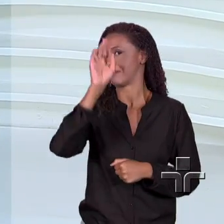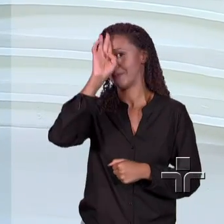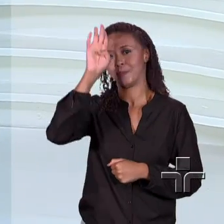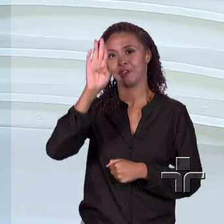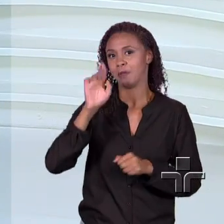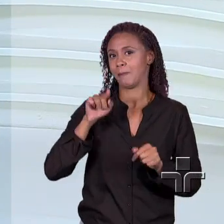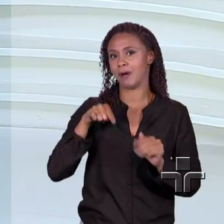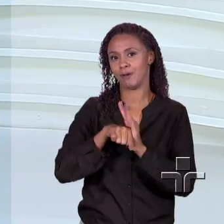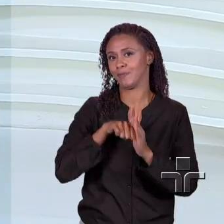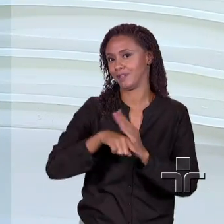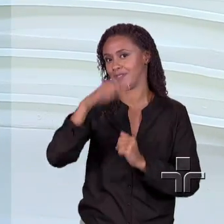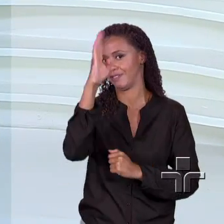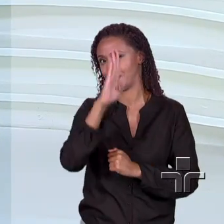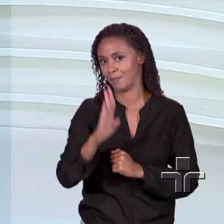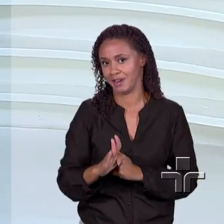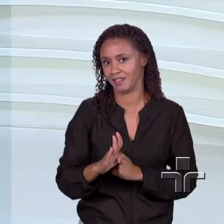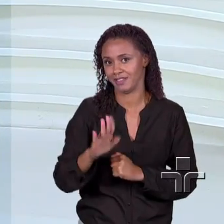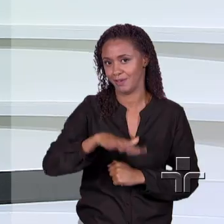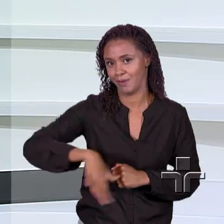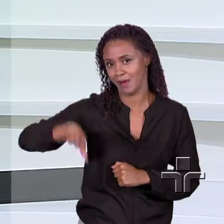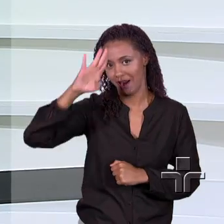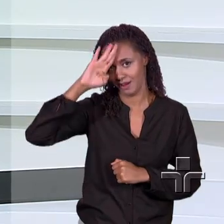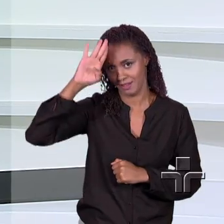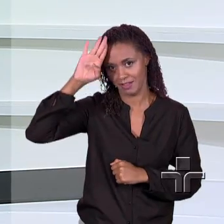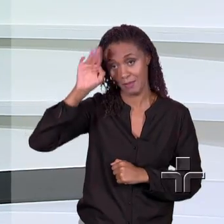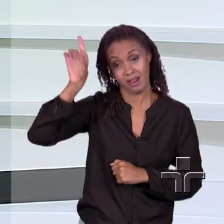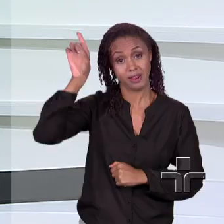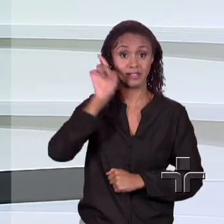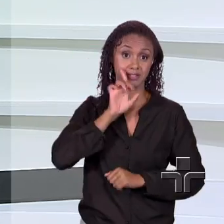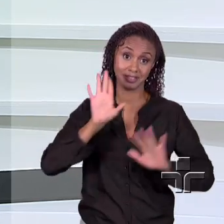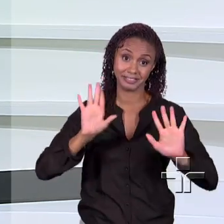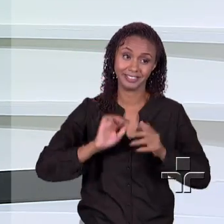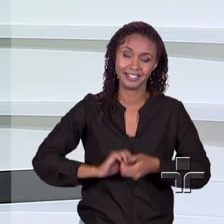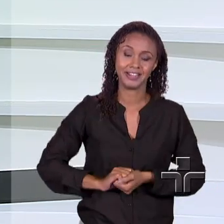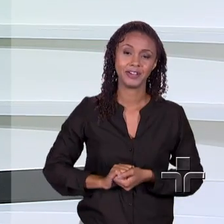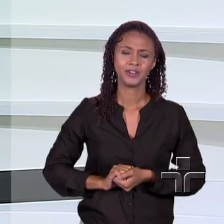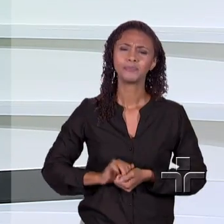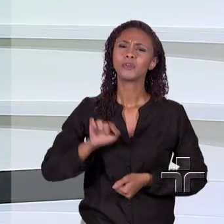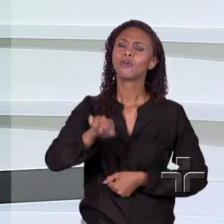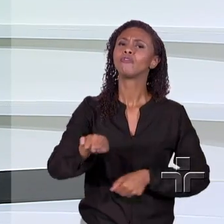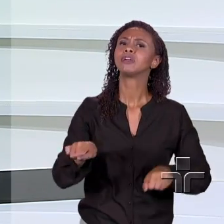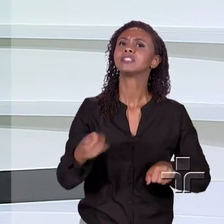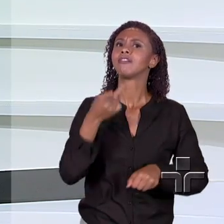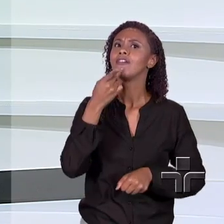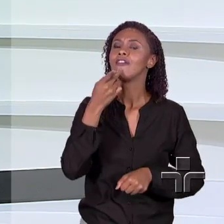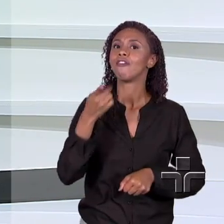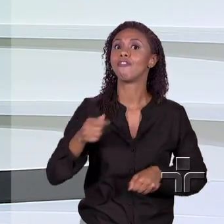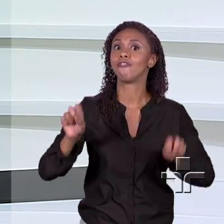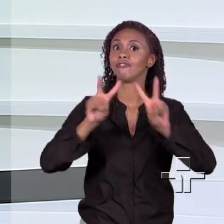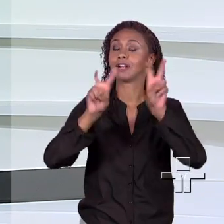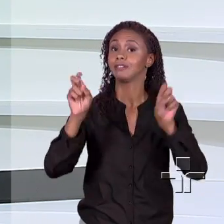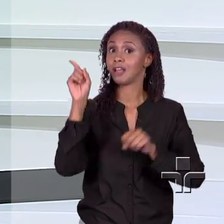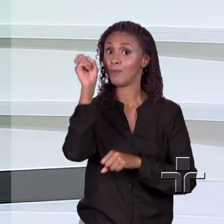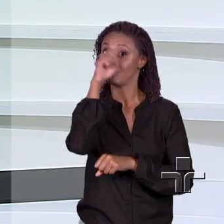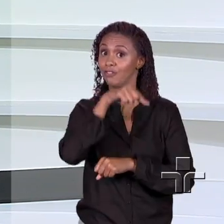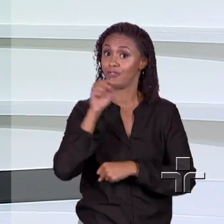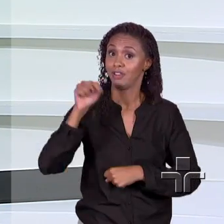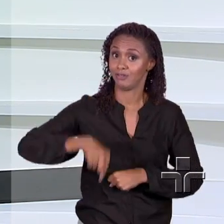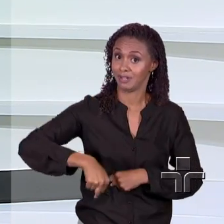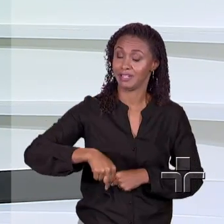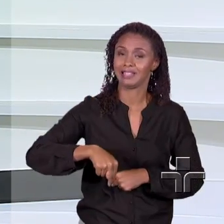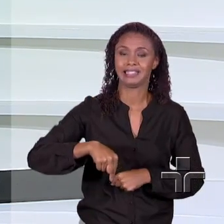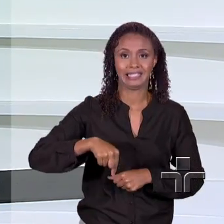né, no mundo acadêmico, pelo menos no mundo acadêmico norte-americano. E você aborda aqui 3 temas difíceis nesse livro. Ele é uma compilação,